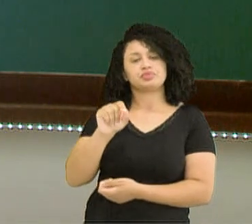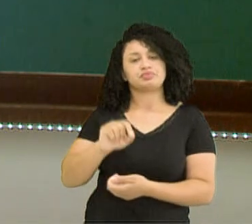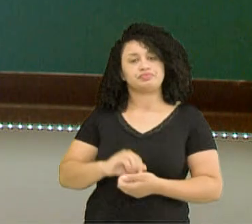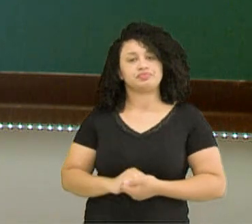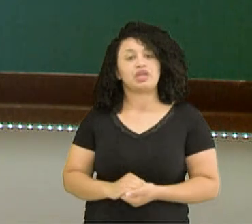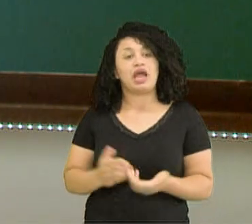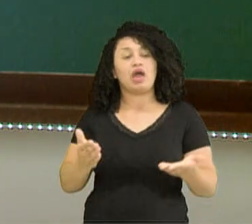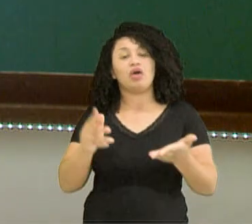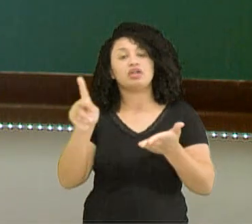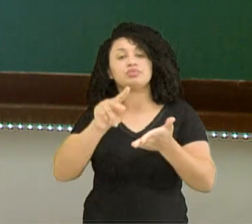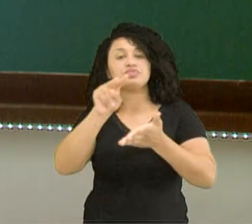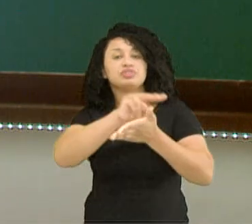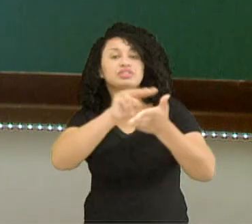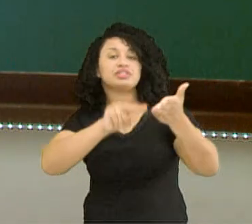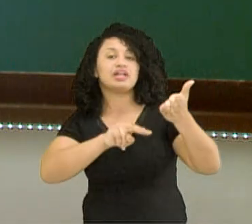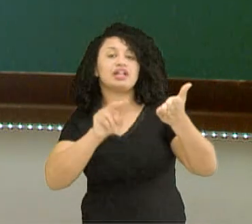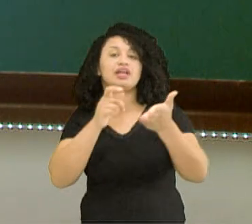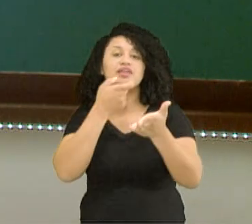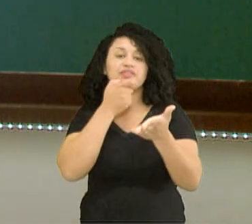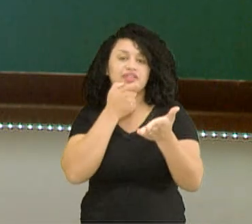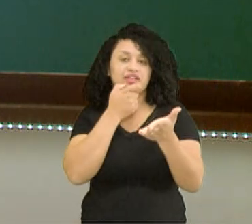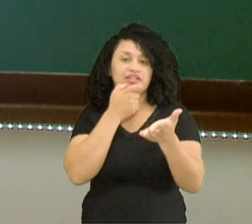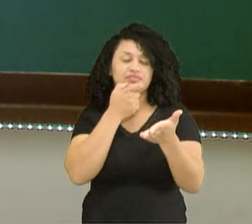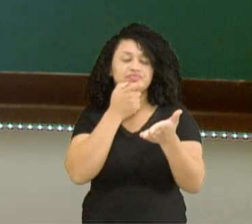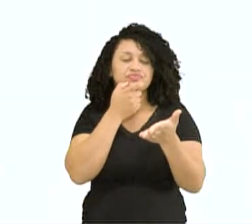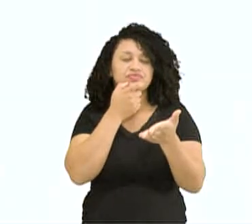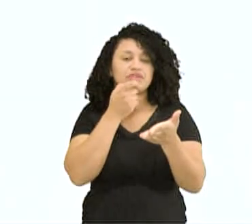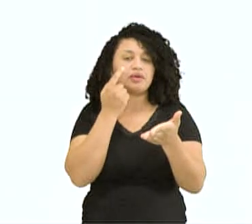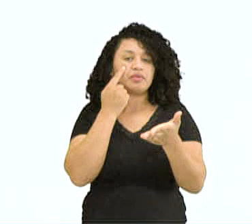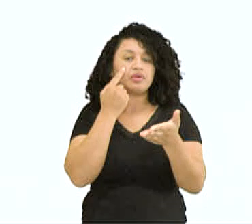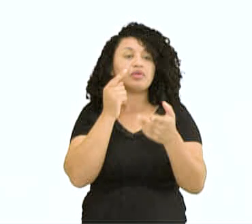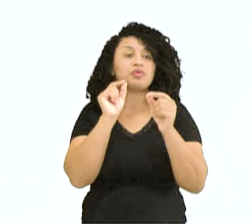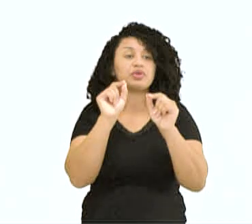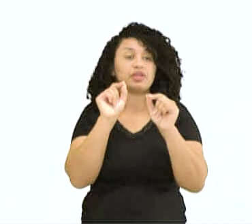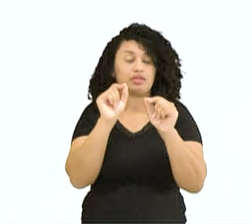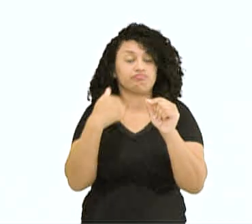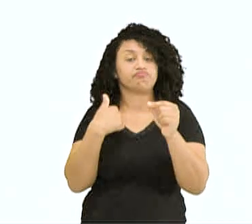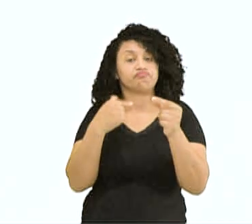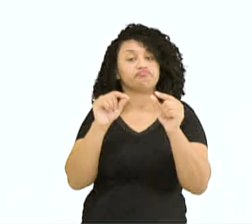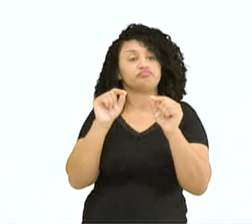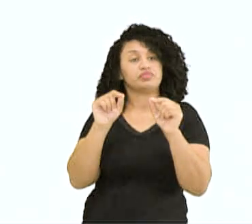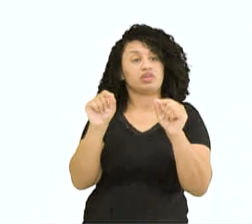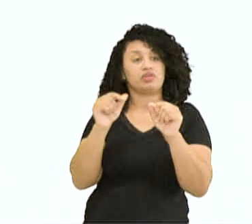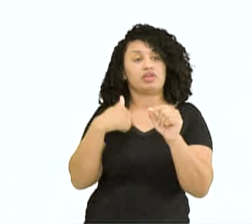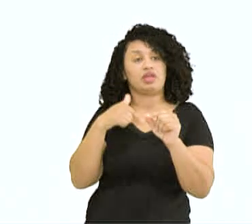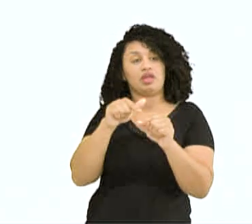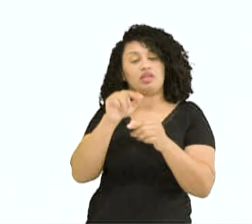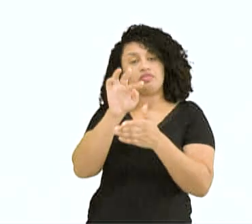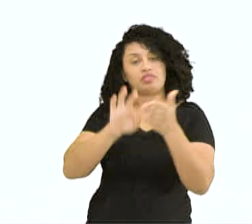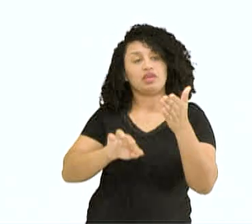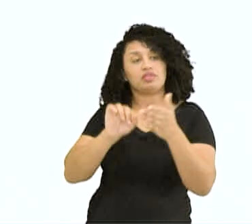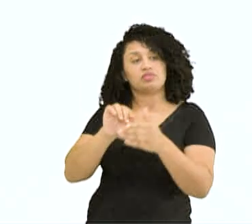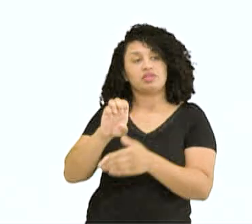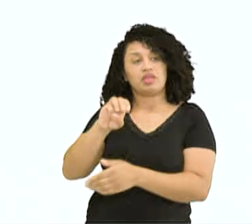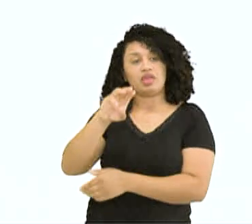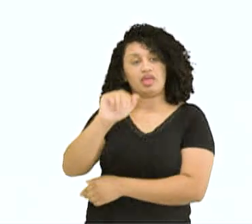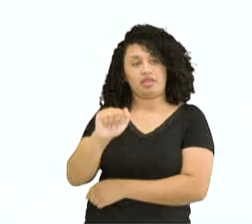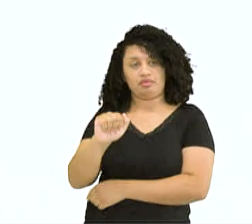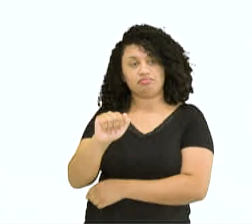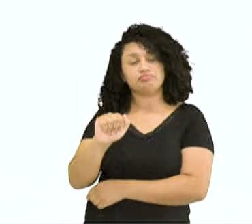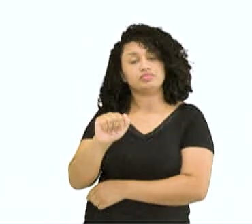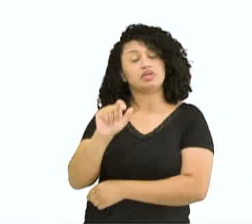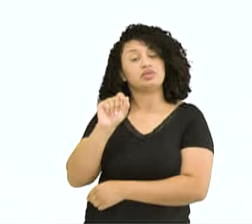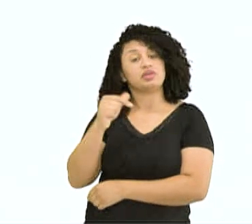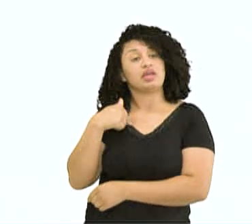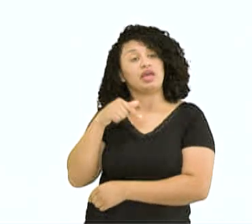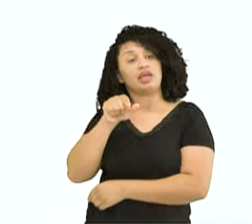gender equality is your issue too, speech. Ele foi feito por Emma Watson em 2013. Então esse